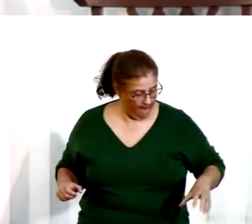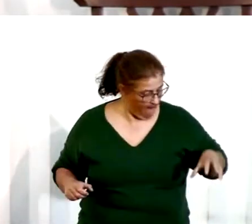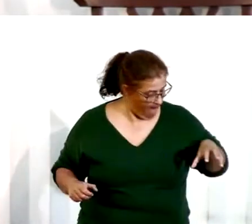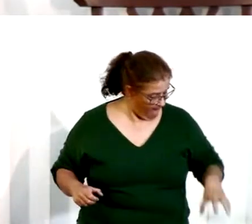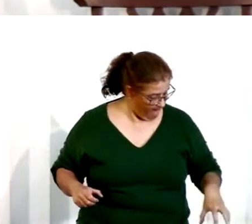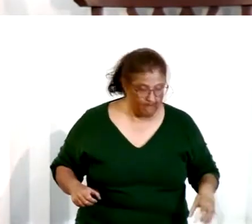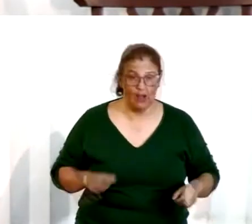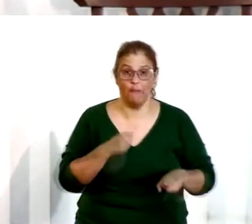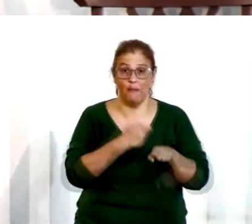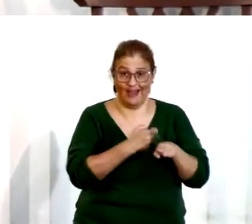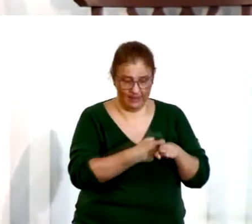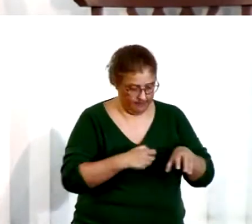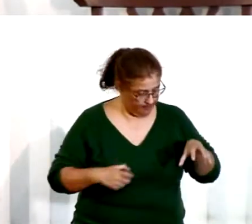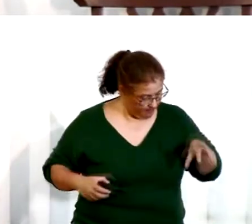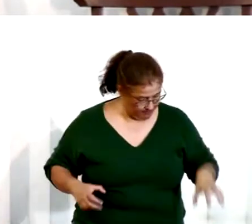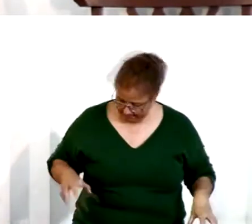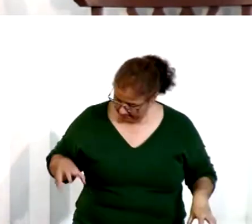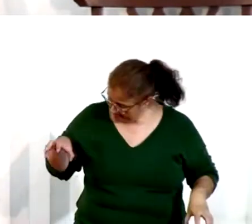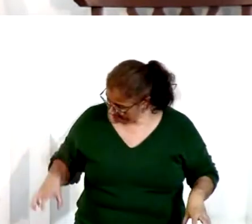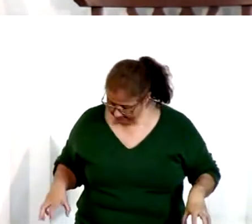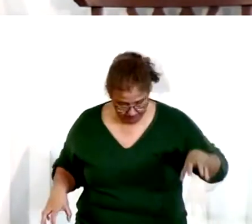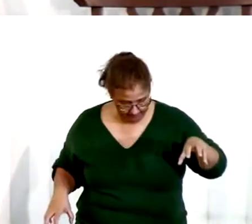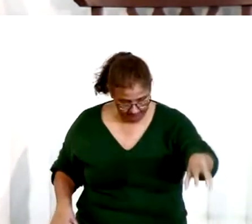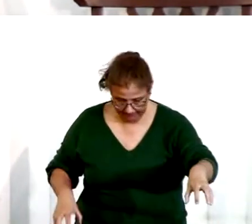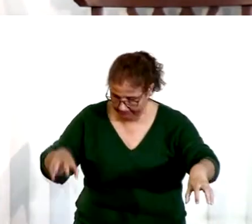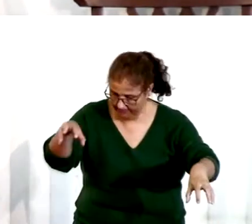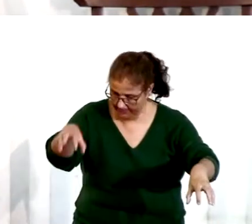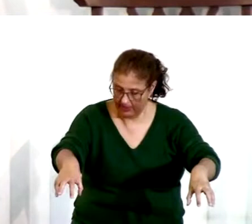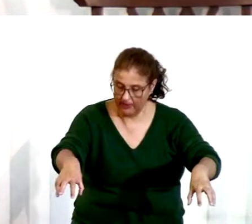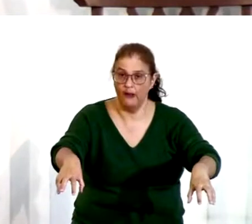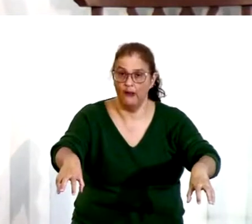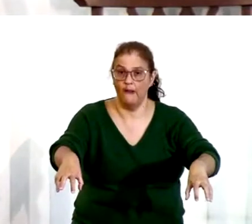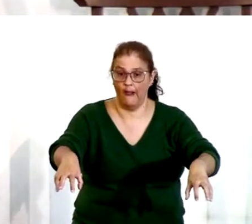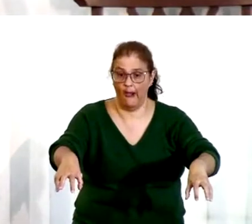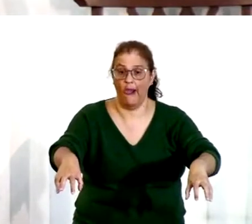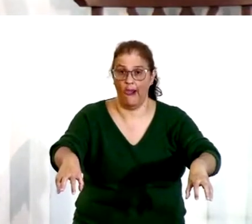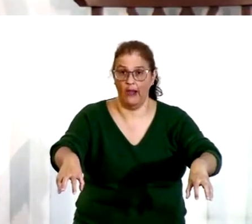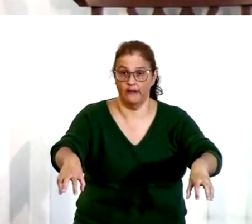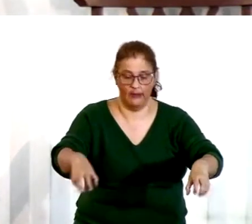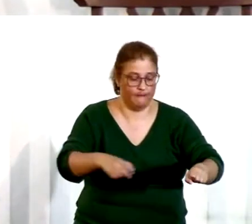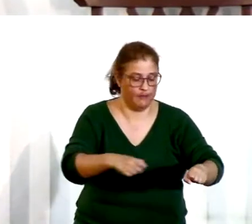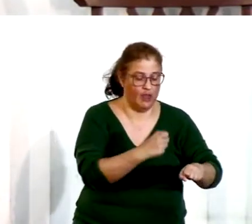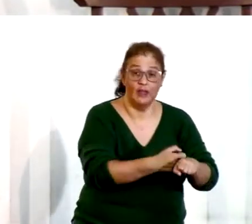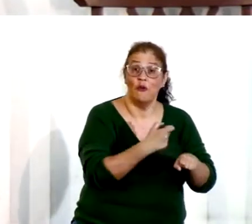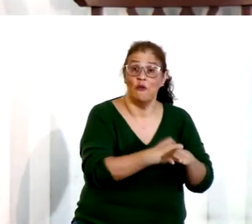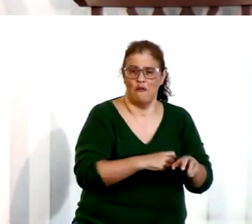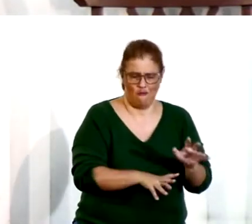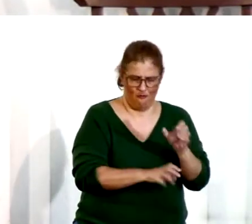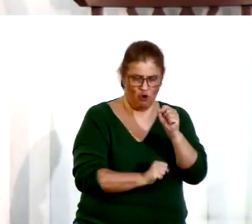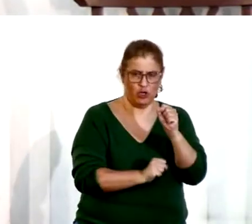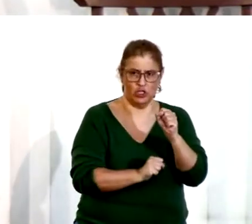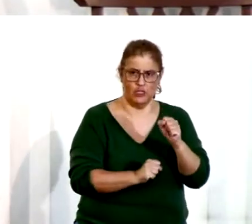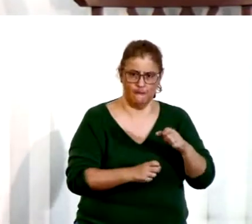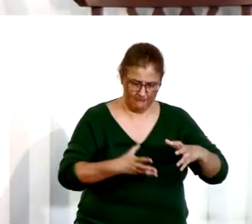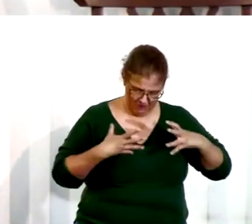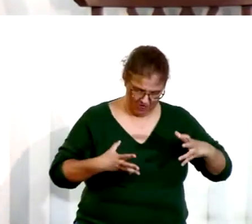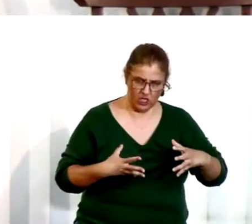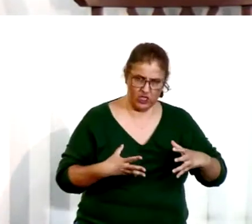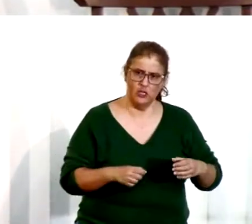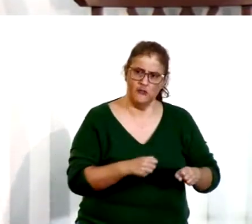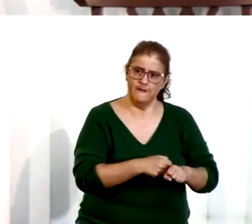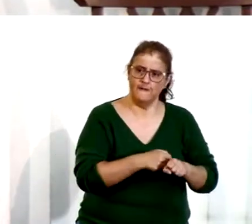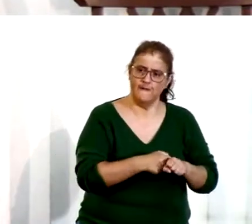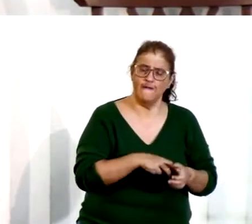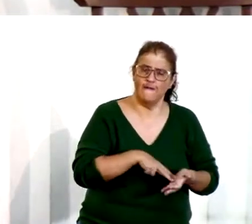de uma construção, você tem uma base. As construções maiores precisam, inclusive, de outros apoios. Pois Cristo é